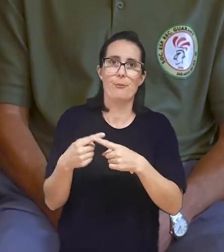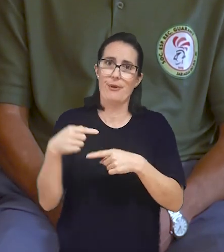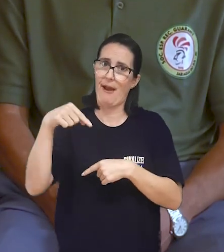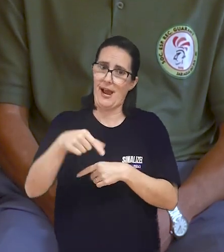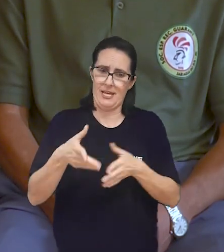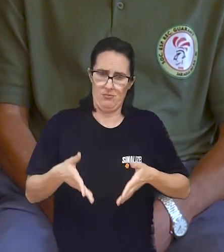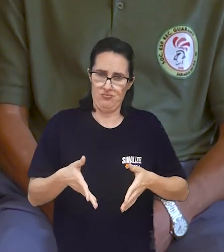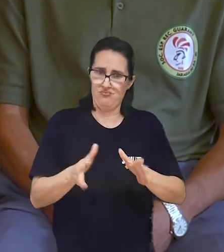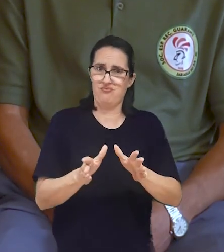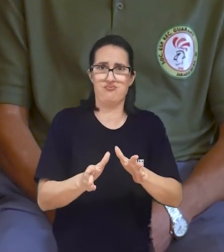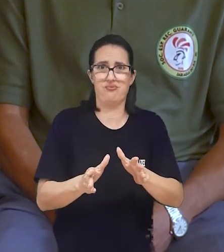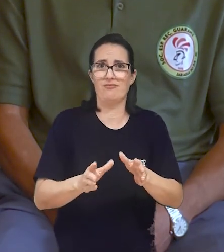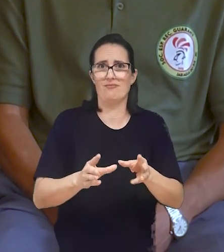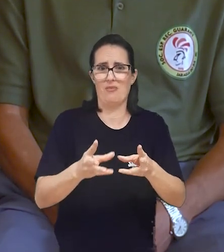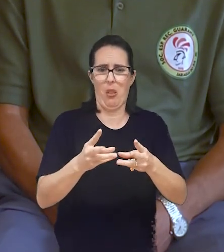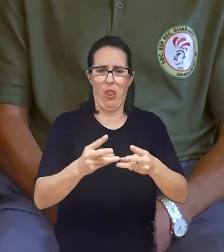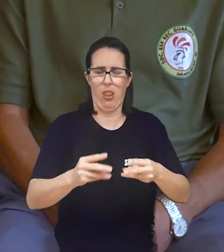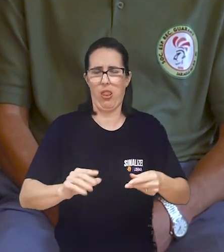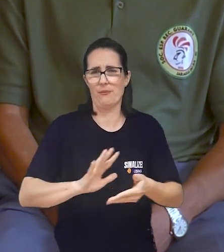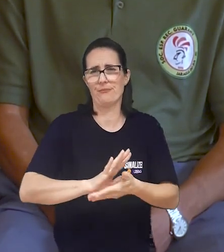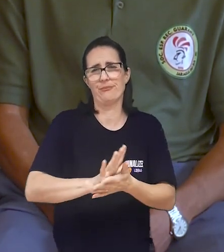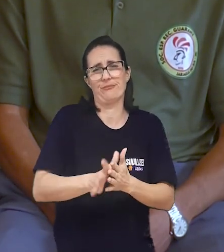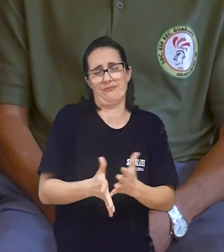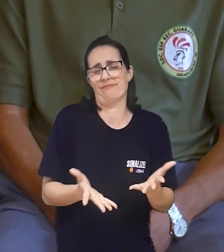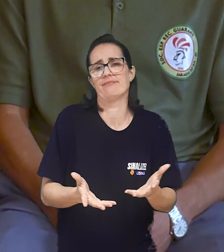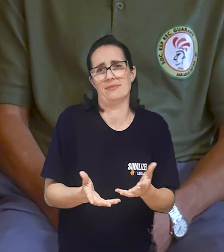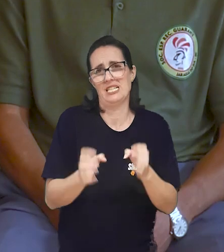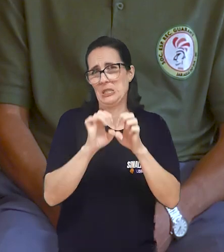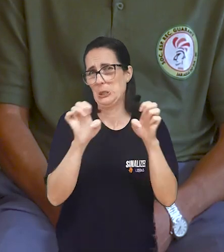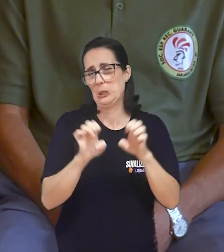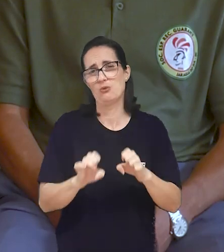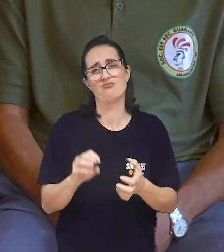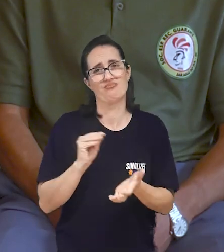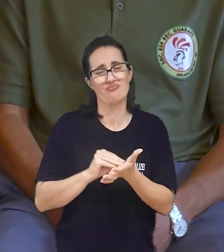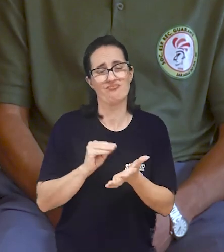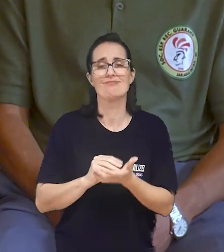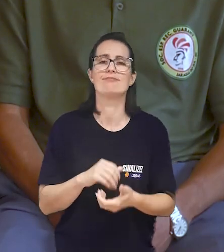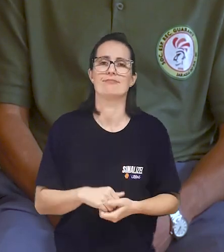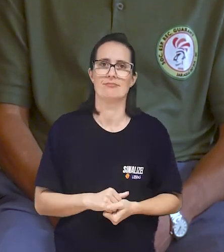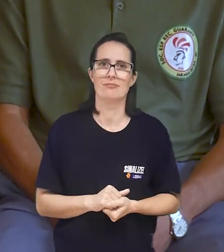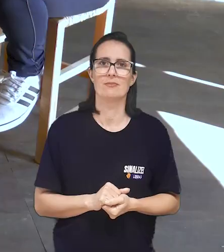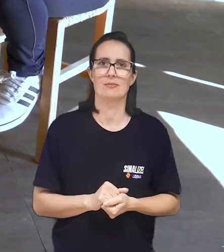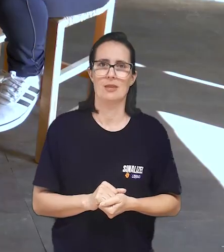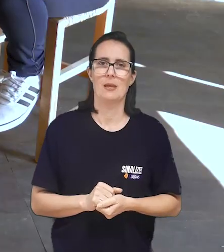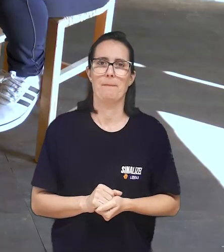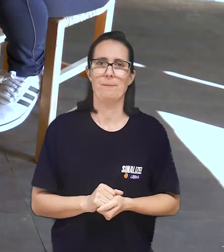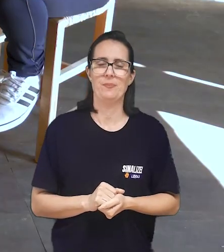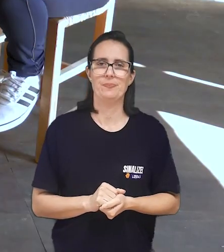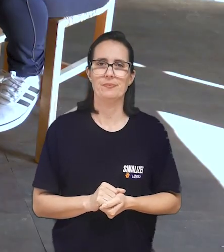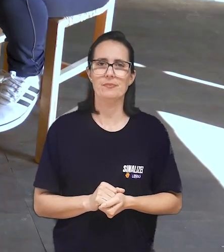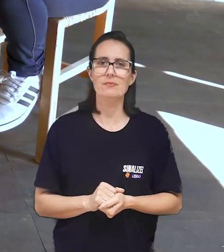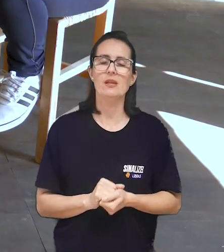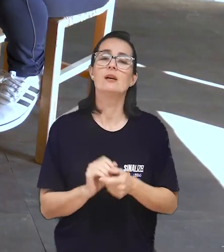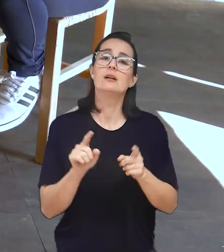estar realizando a nossa etapa, porque a nossa cancha a gente teve que desmontar devido à estrutura precária lá.